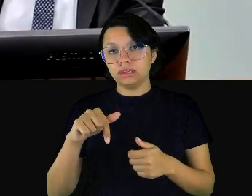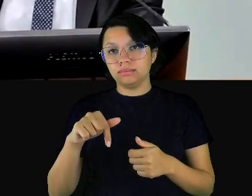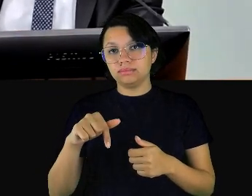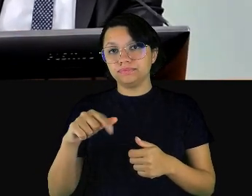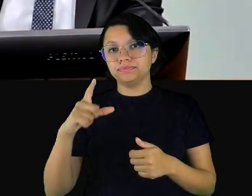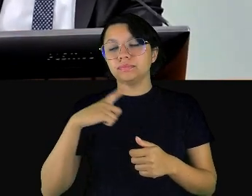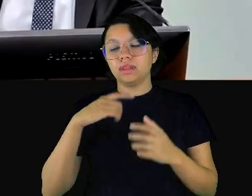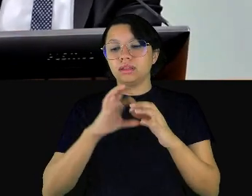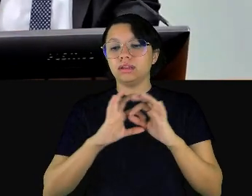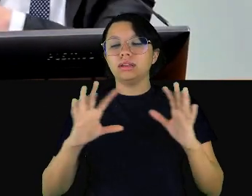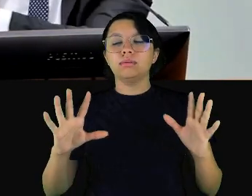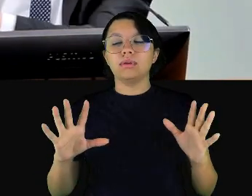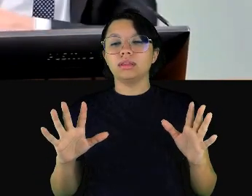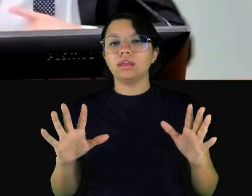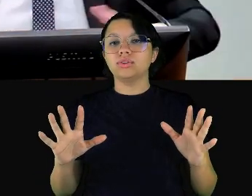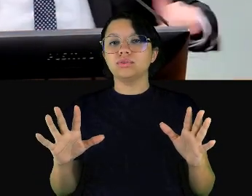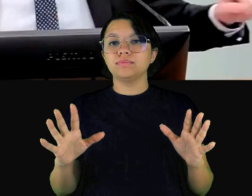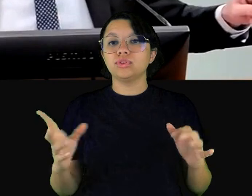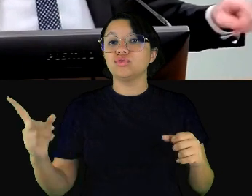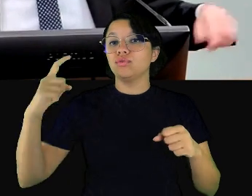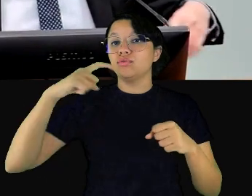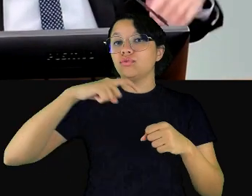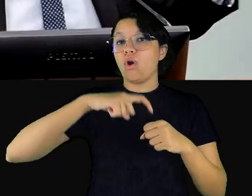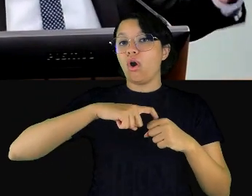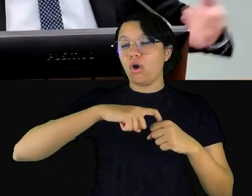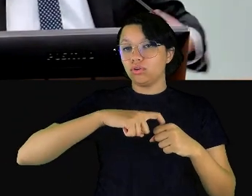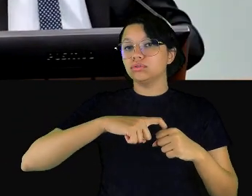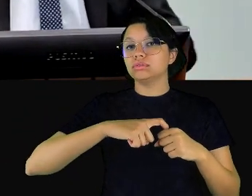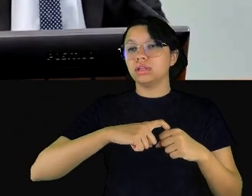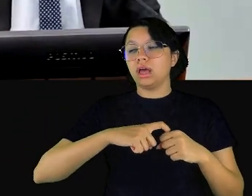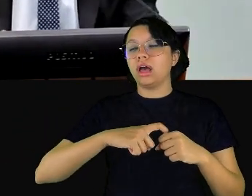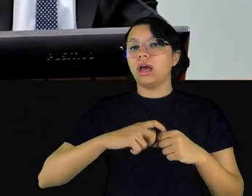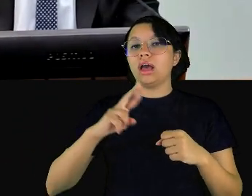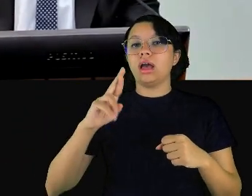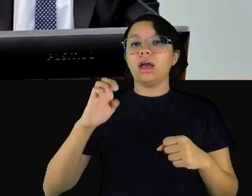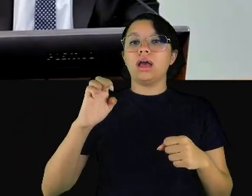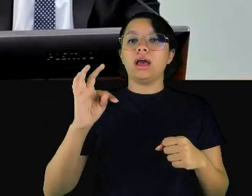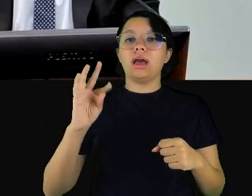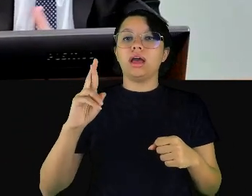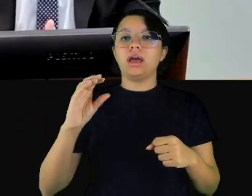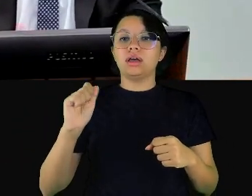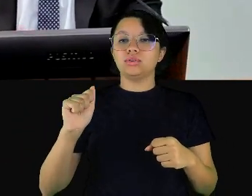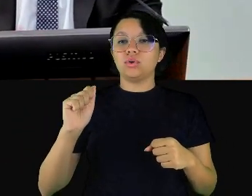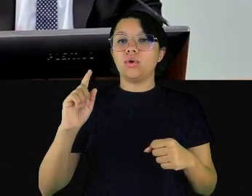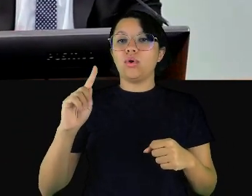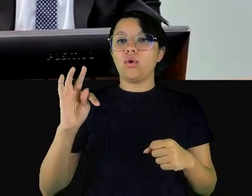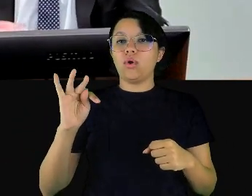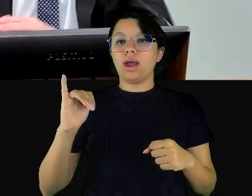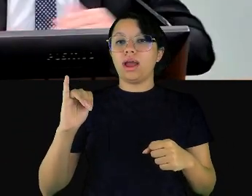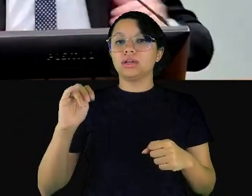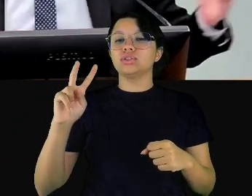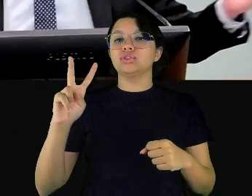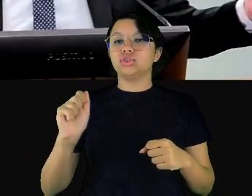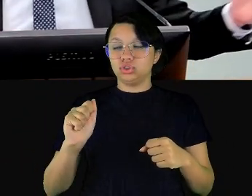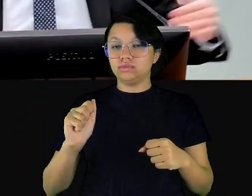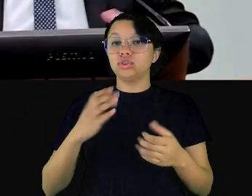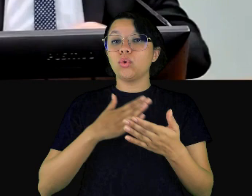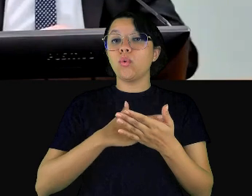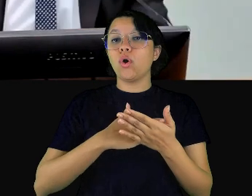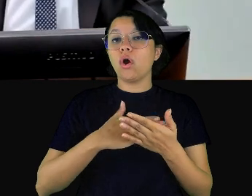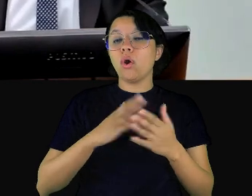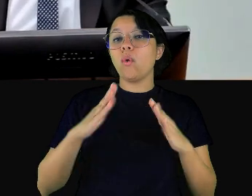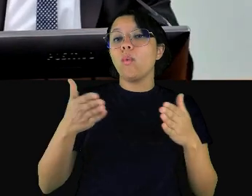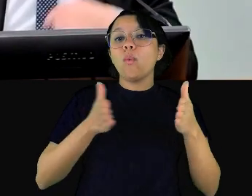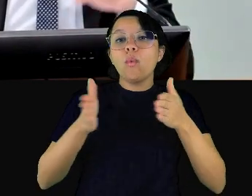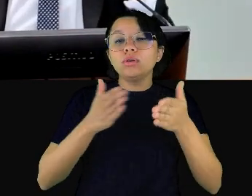a concessão retroativa do benefício ao começo da incapacidade, quando reconhecida no processo, e isso